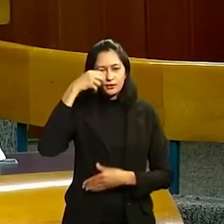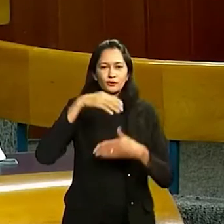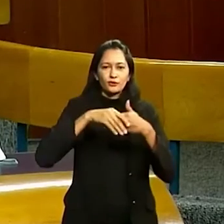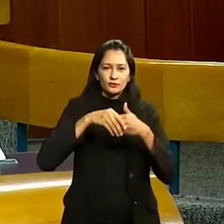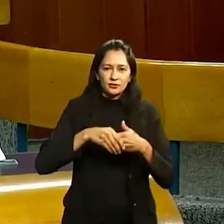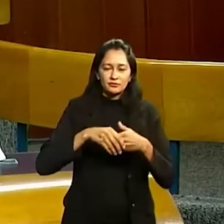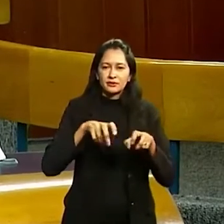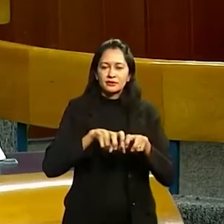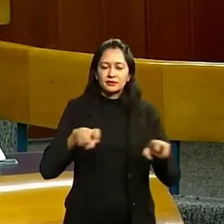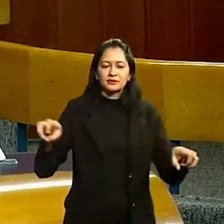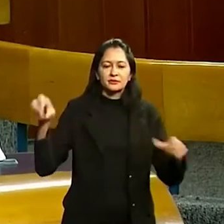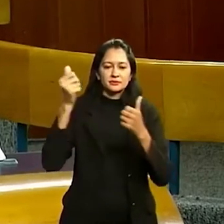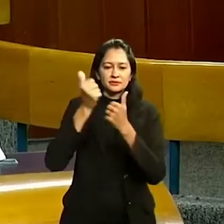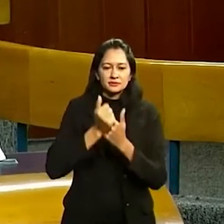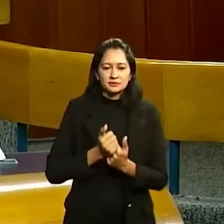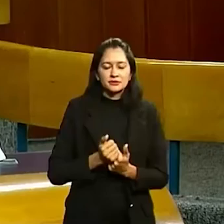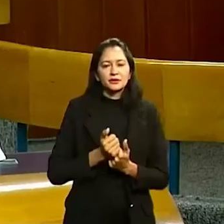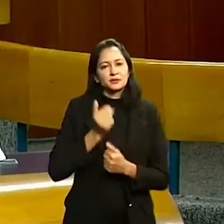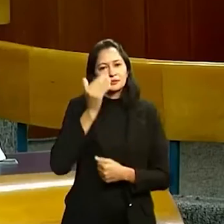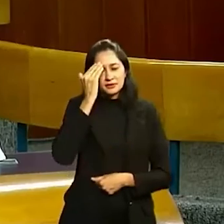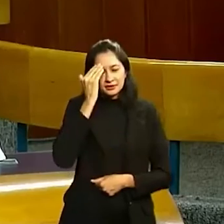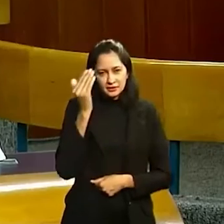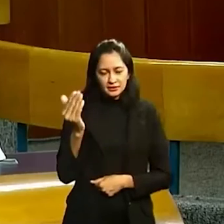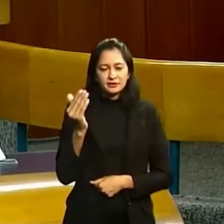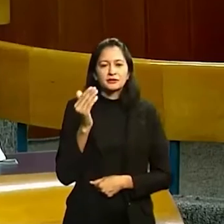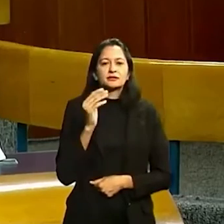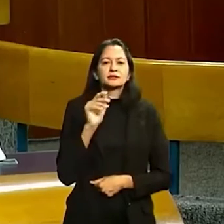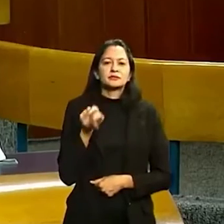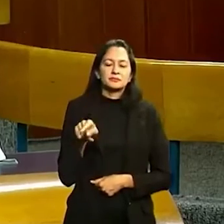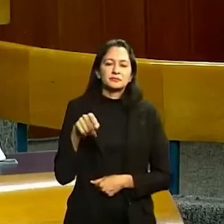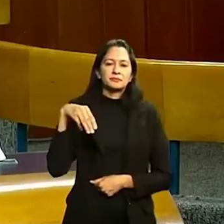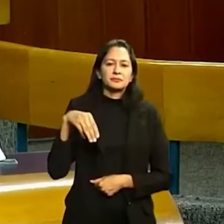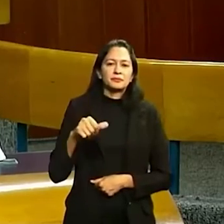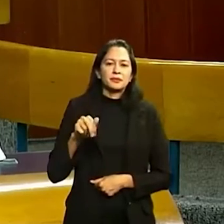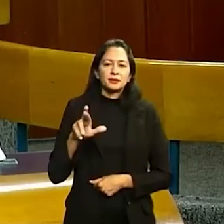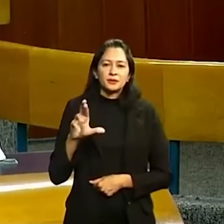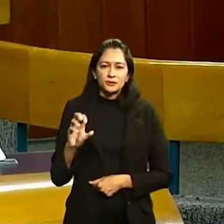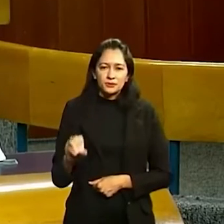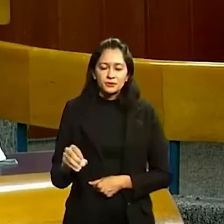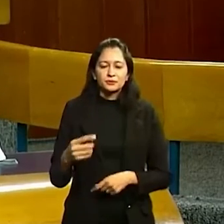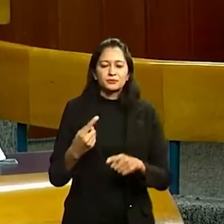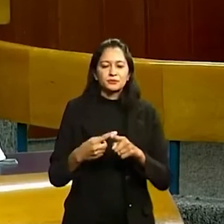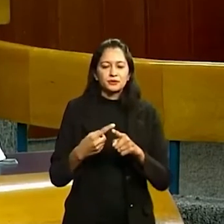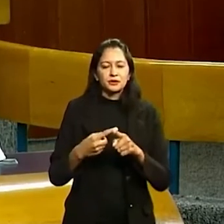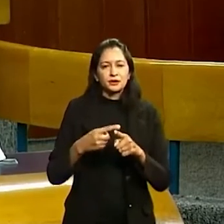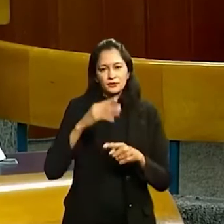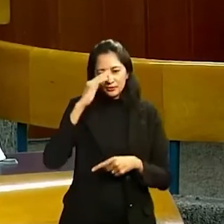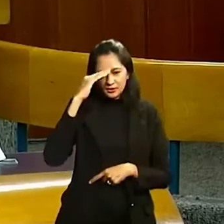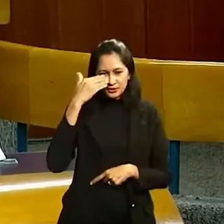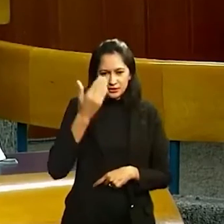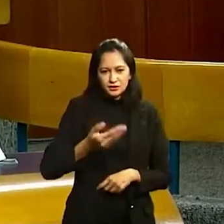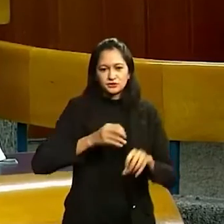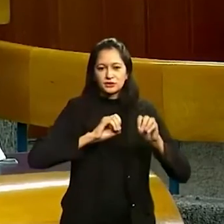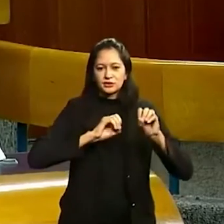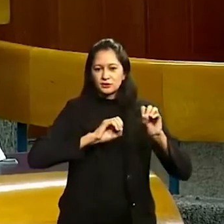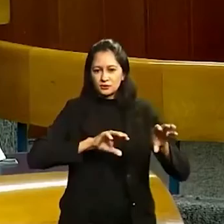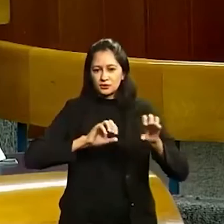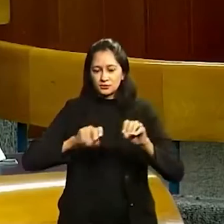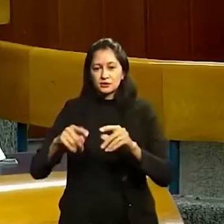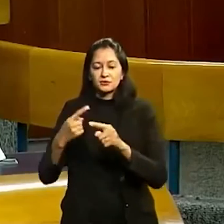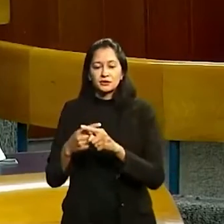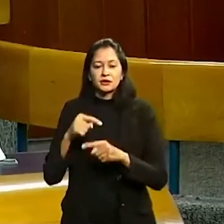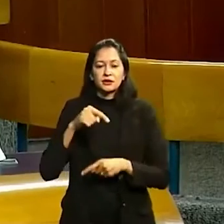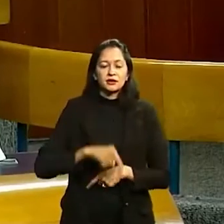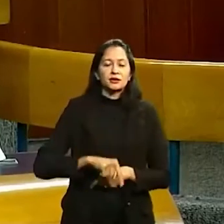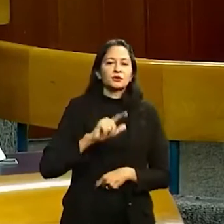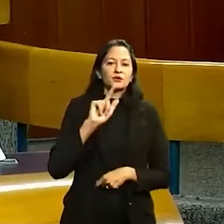Rubem por essa oportunidade de homenagear a educação num Brasil que se homenageia quem adora